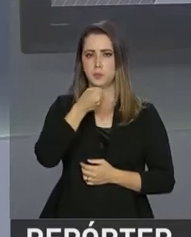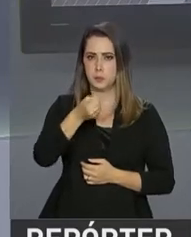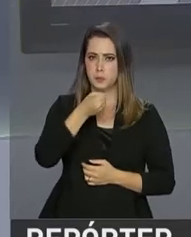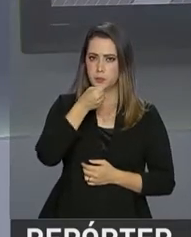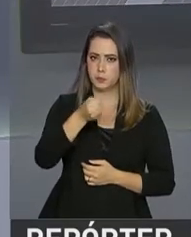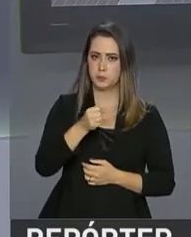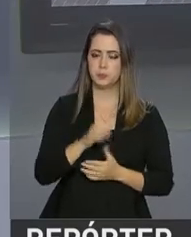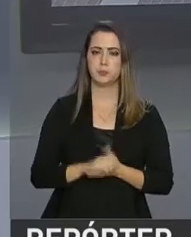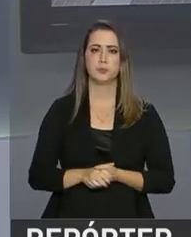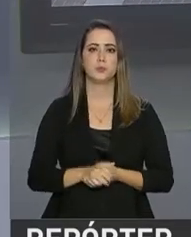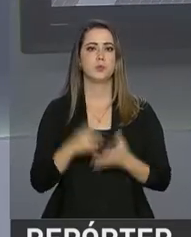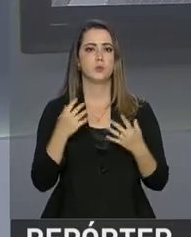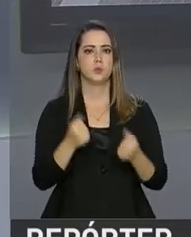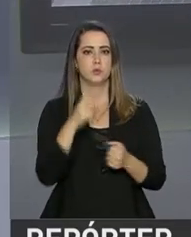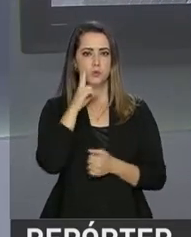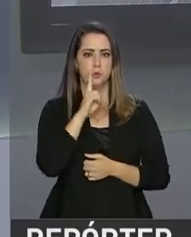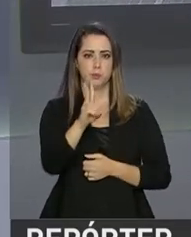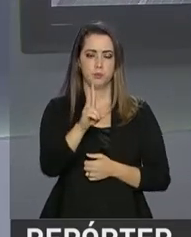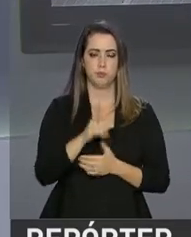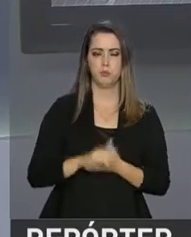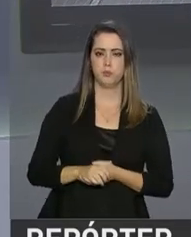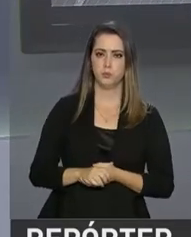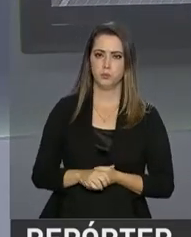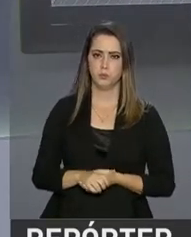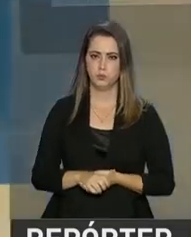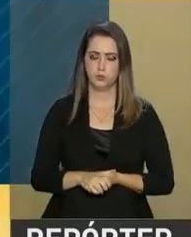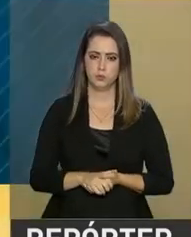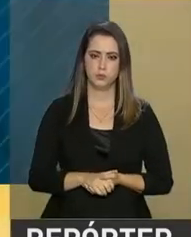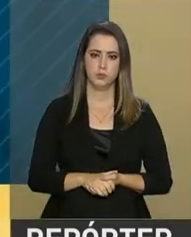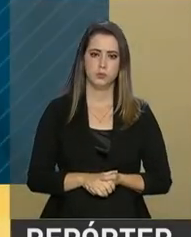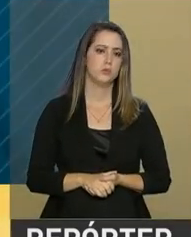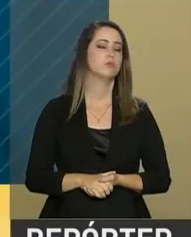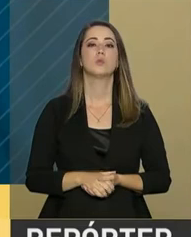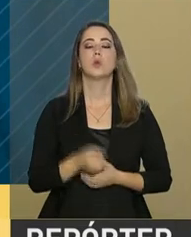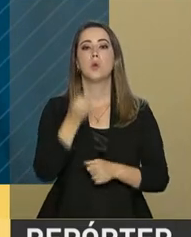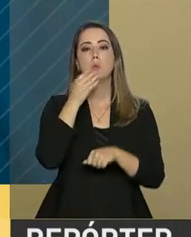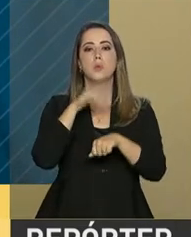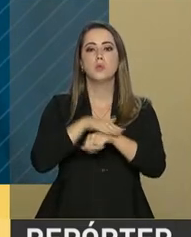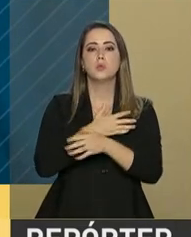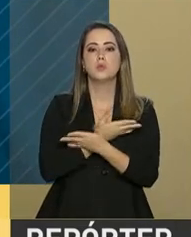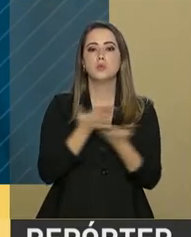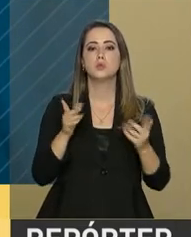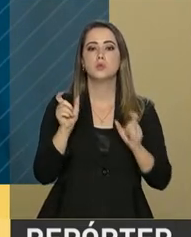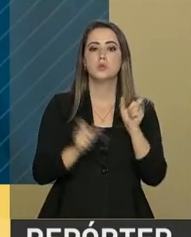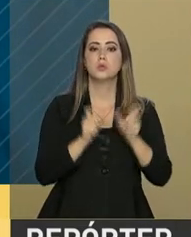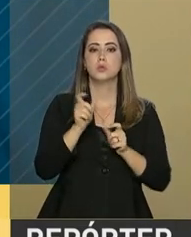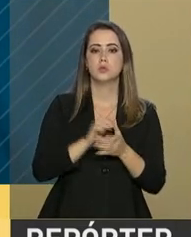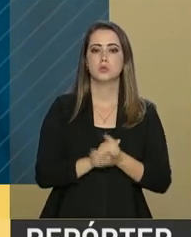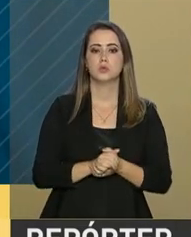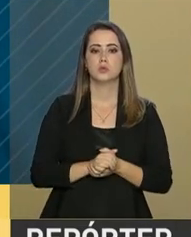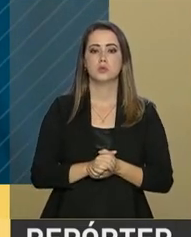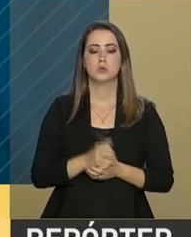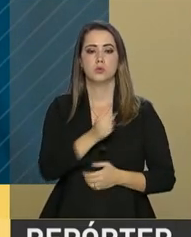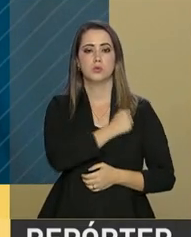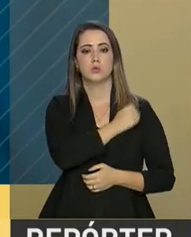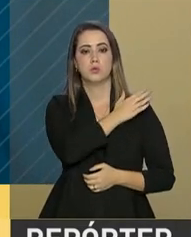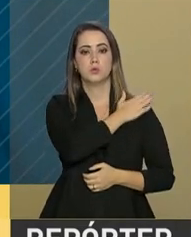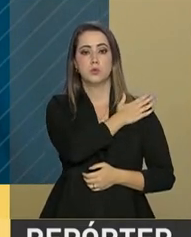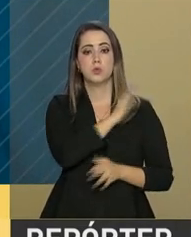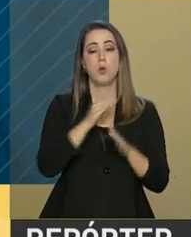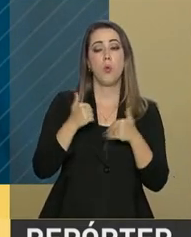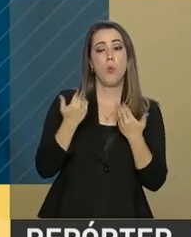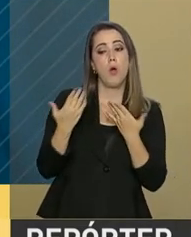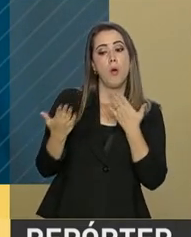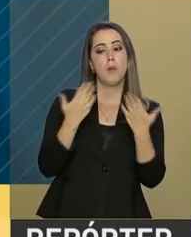federal vamos acompanhar a entrevista boa noite a todos o ritual do projeto coronel qual o balanço inicial que o